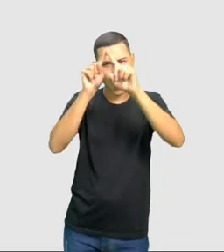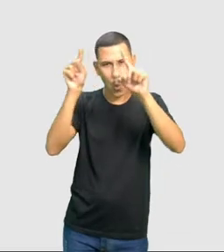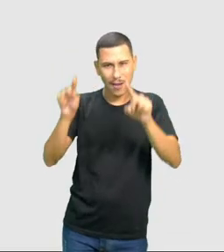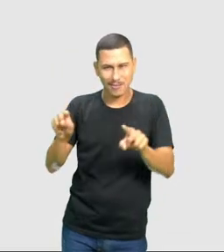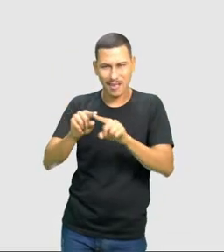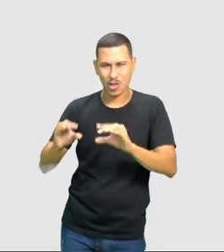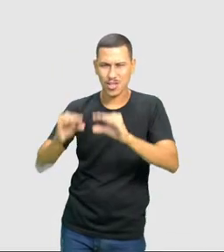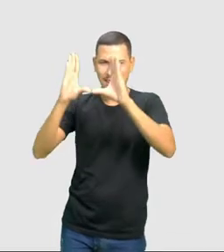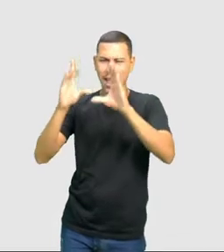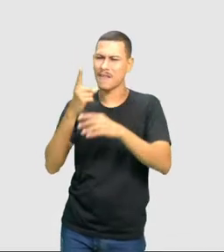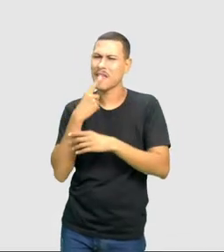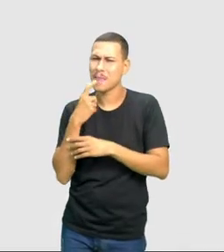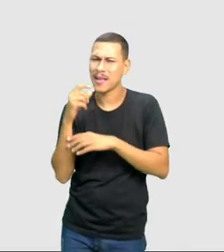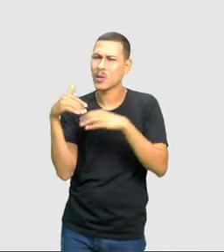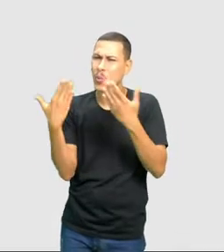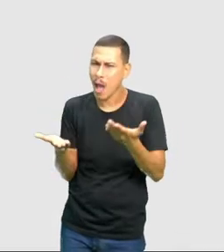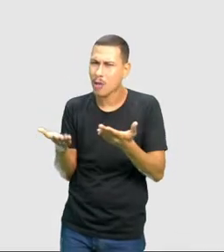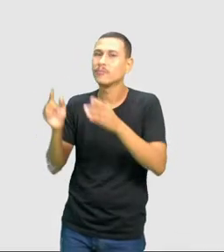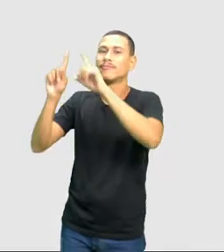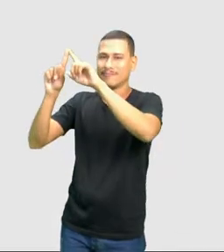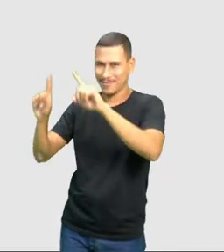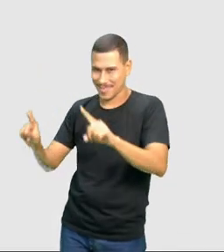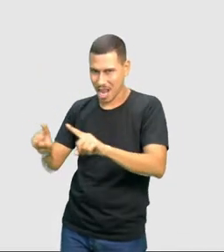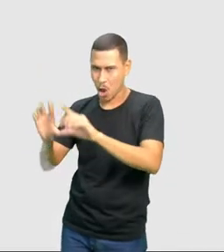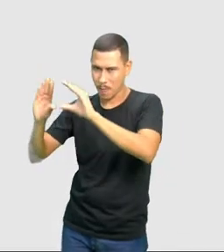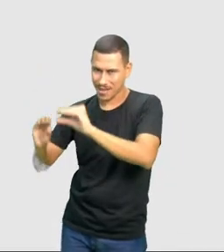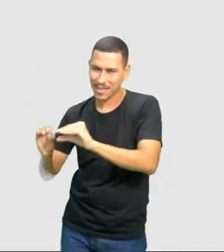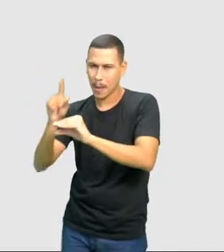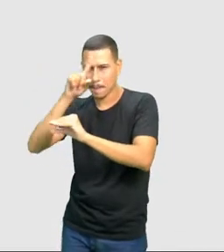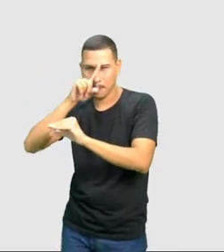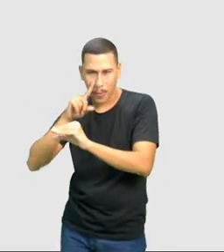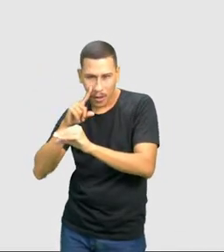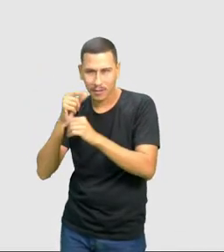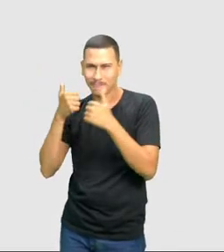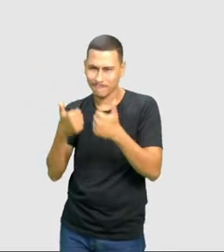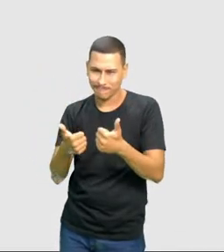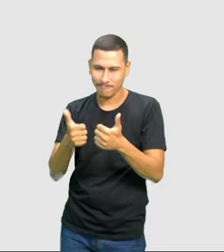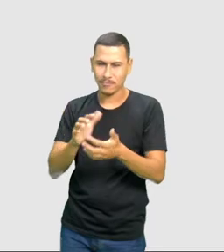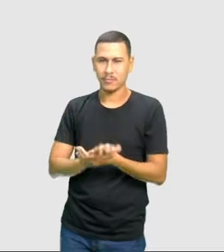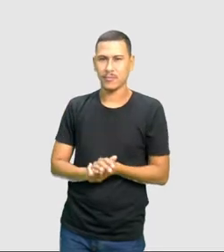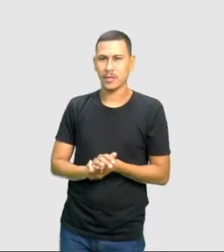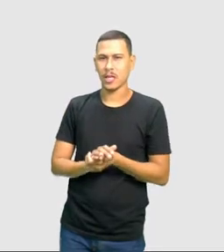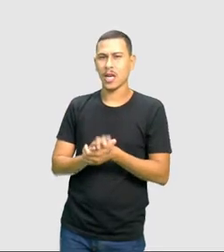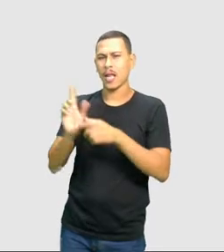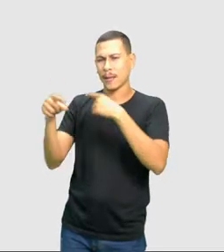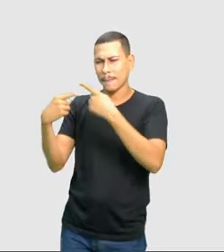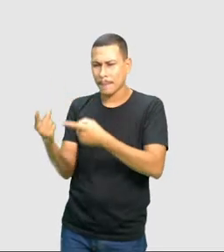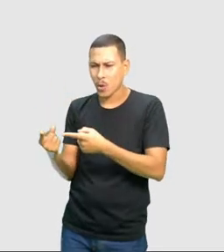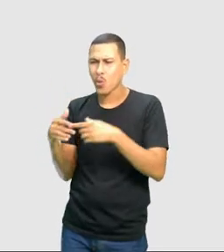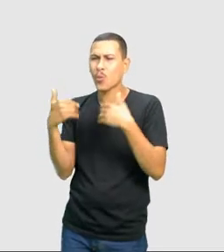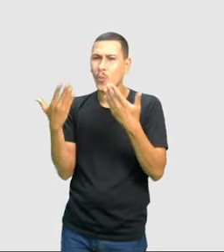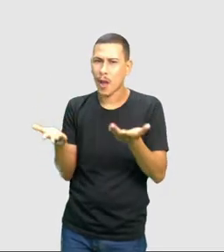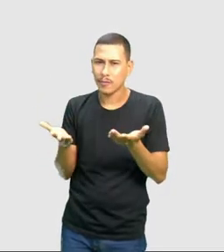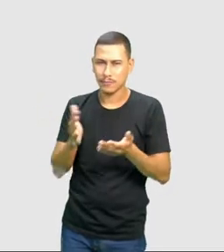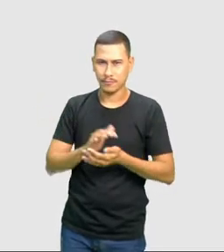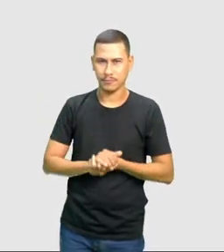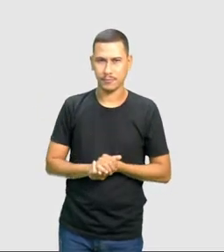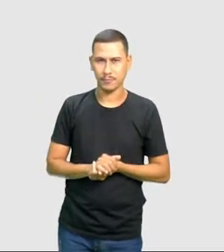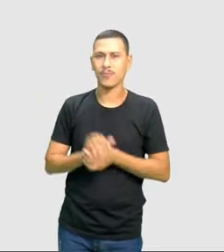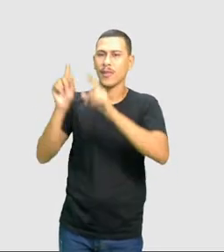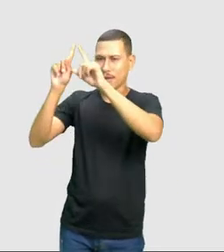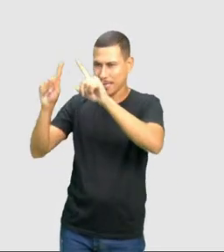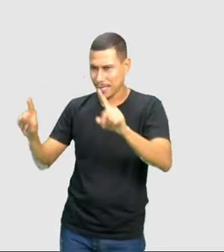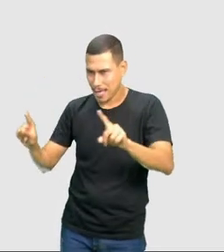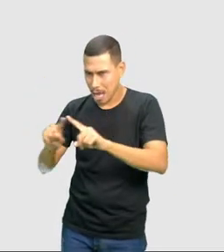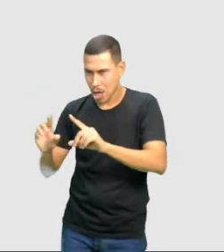grande vermelho vem o triângulo pequeno amarelo. E em seguida vai vir o